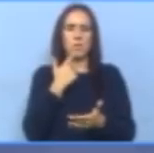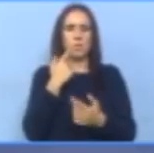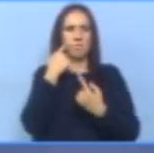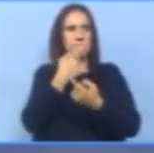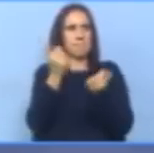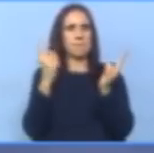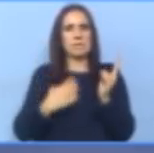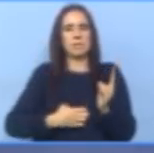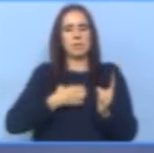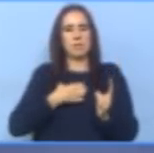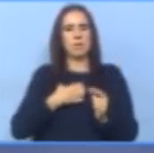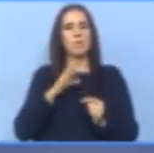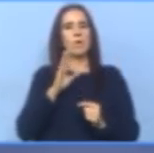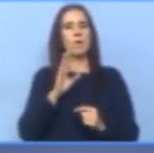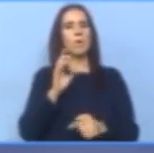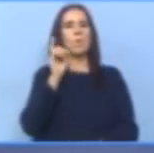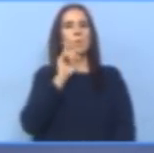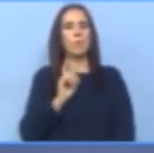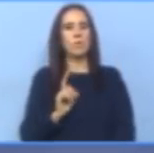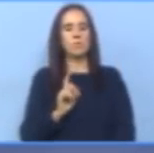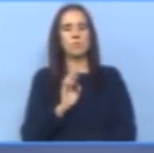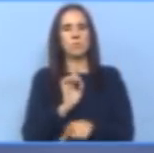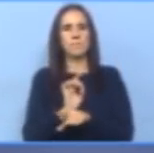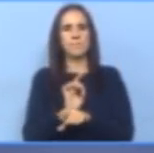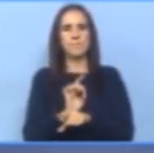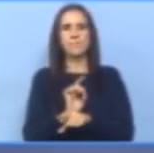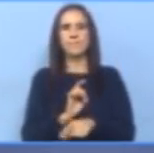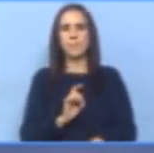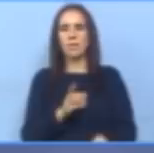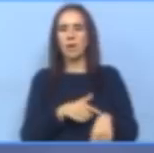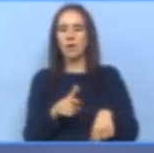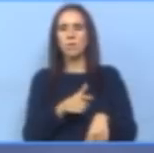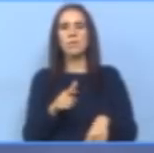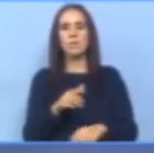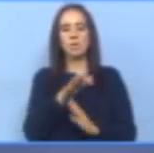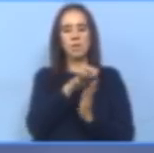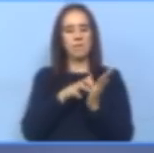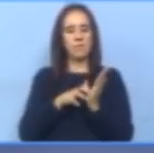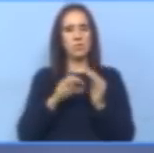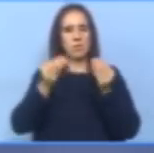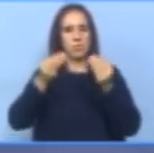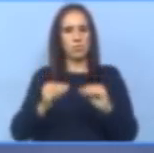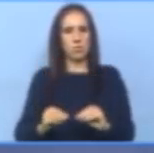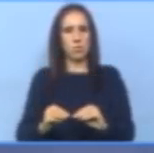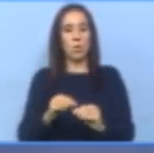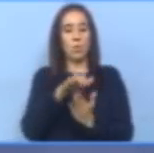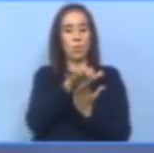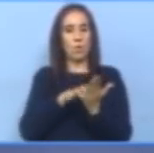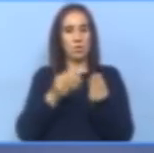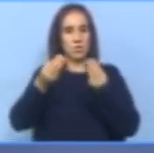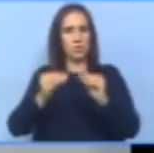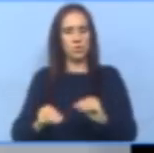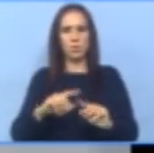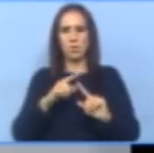de sentido quando chegamos à altura em que o Evangelho é redigido. Quando o Evangelho é redigido, pelos